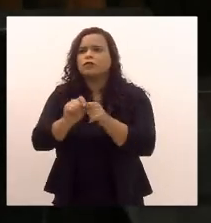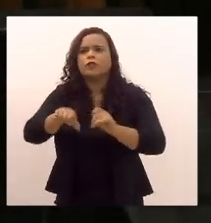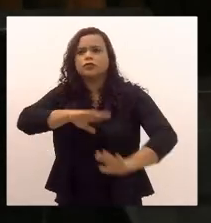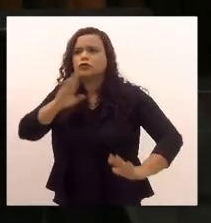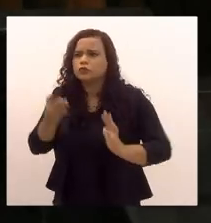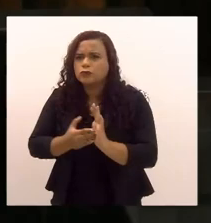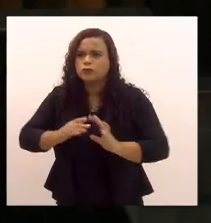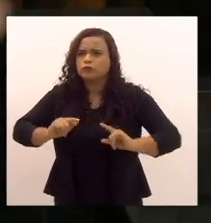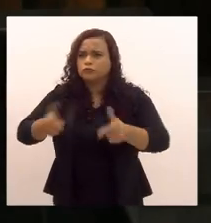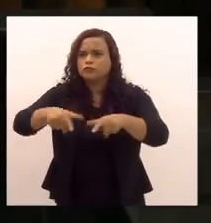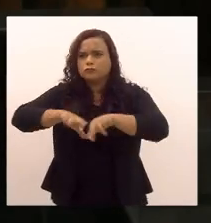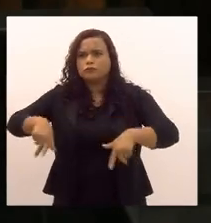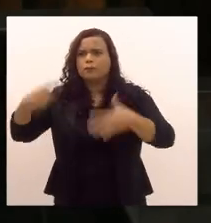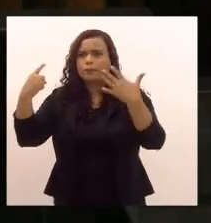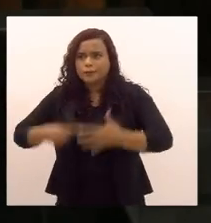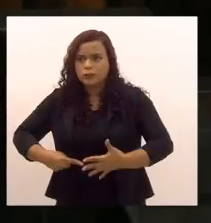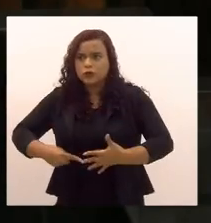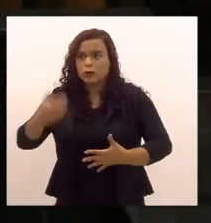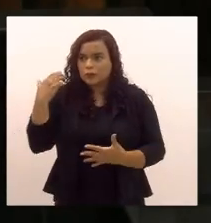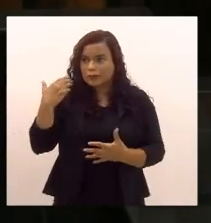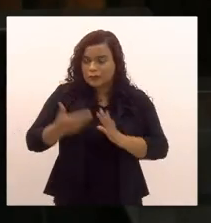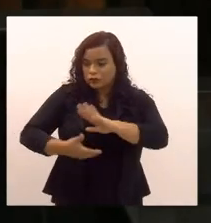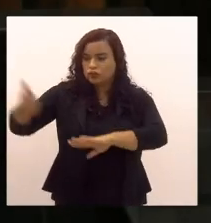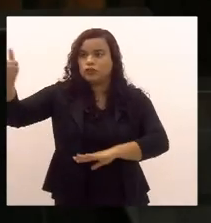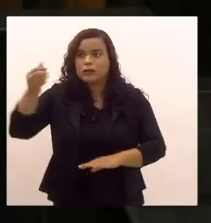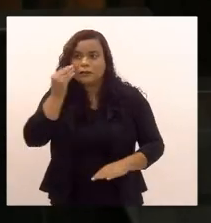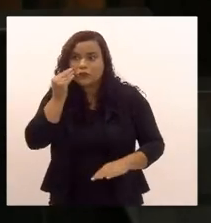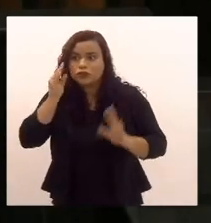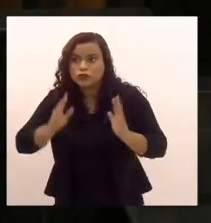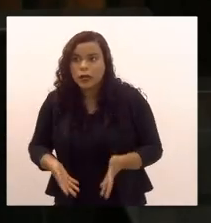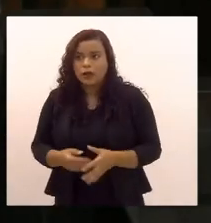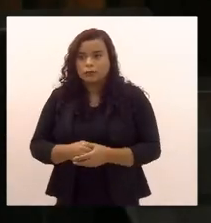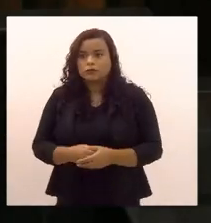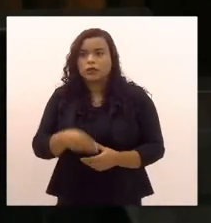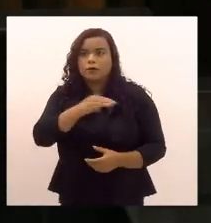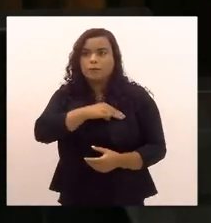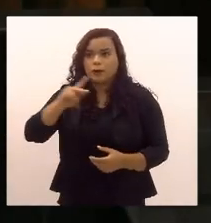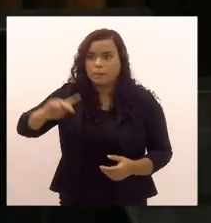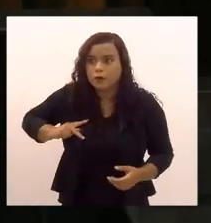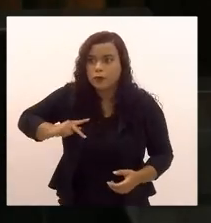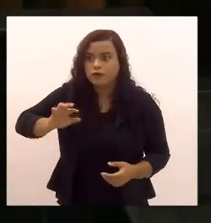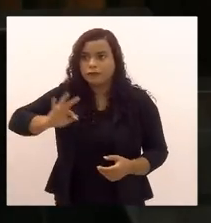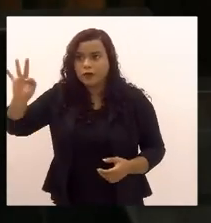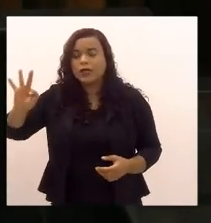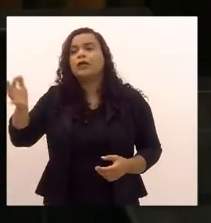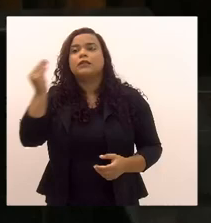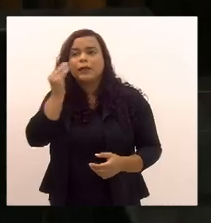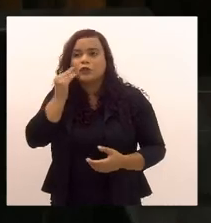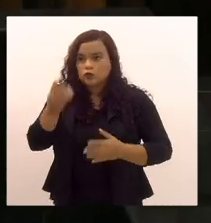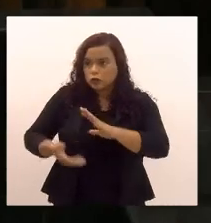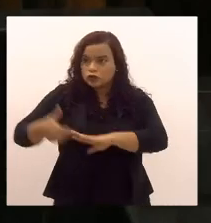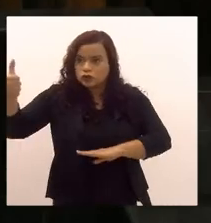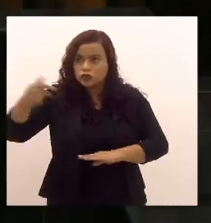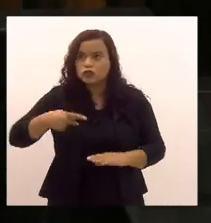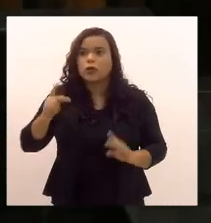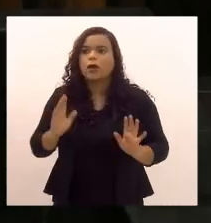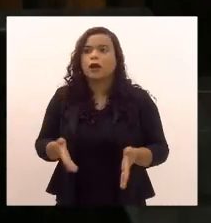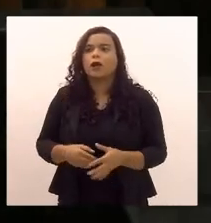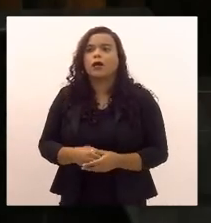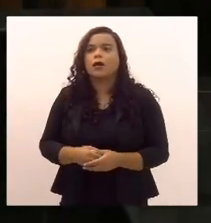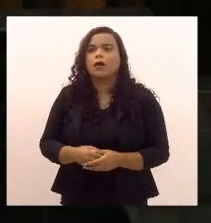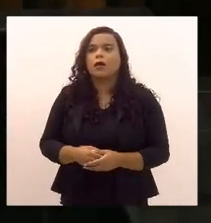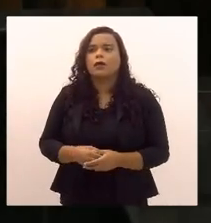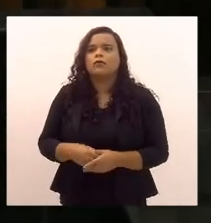o pessoal já tentou tirar meu mandato o ministério para o Federal já tentou tirar meu mandato